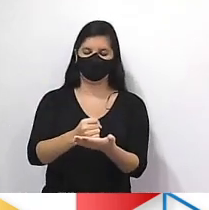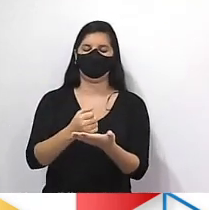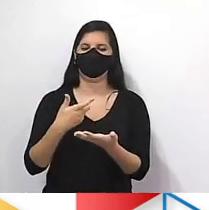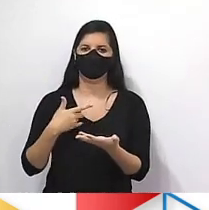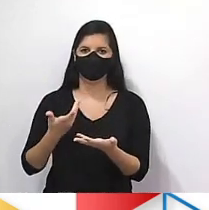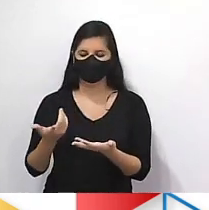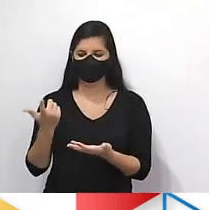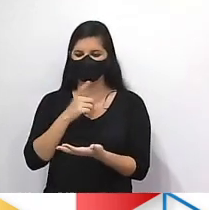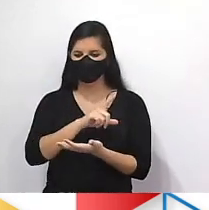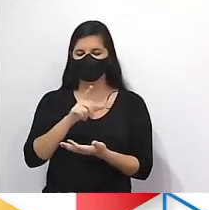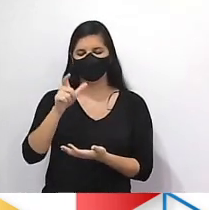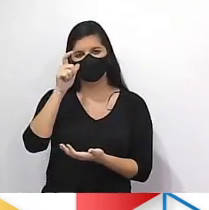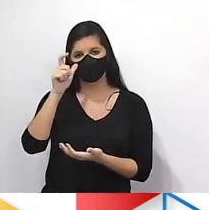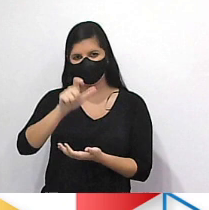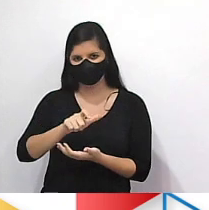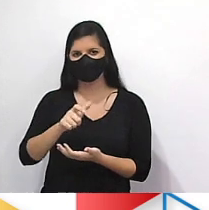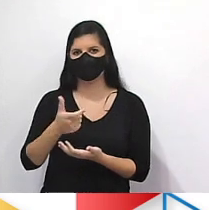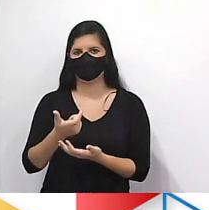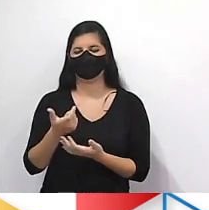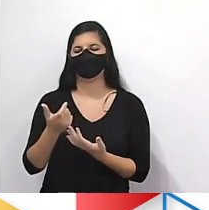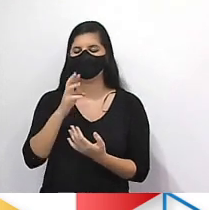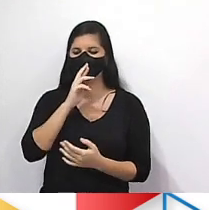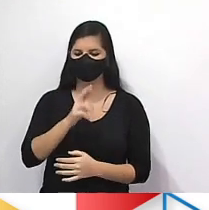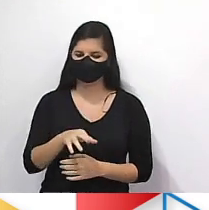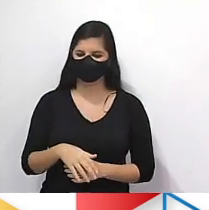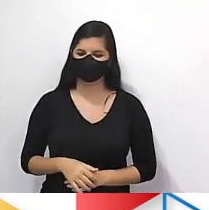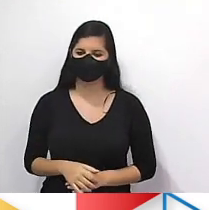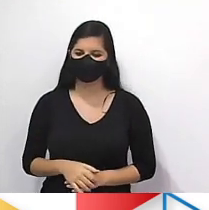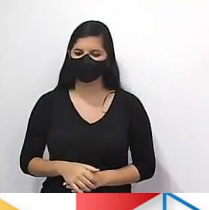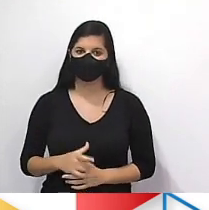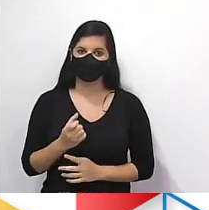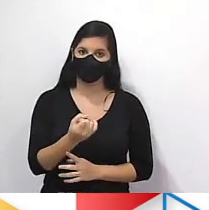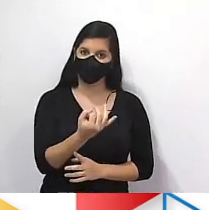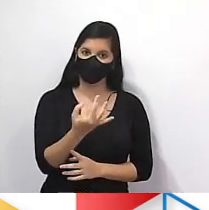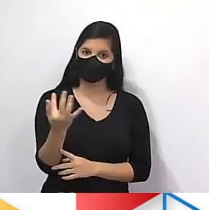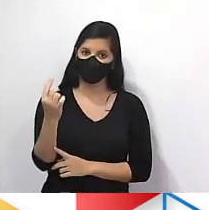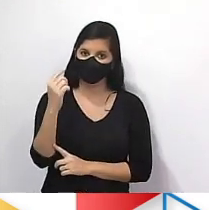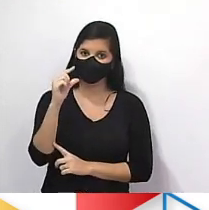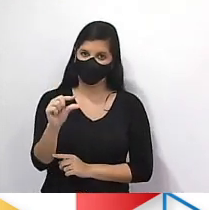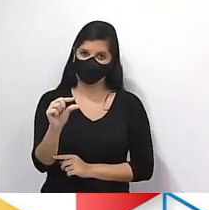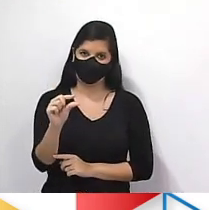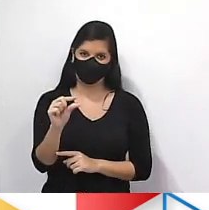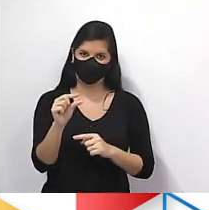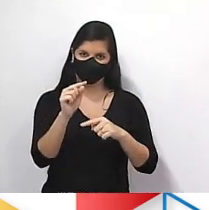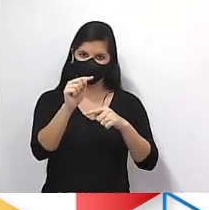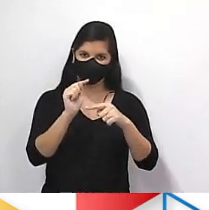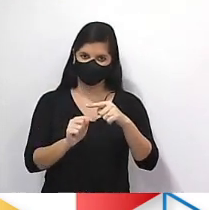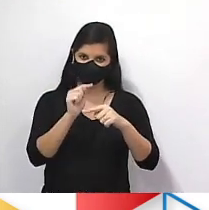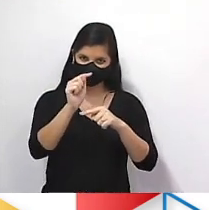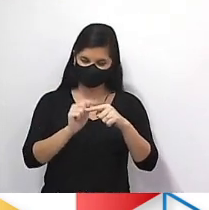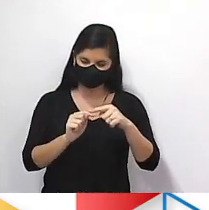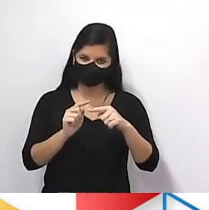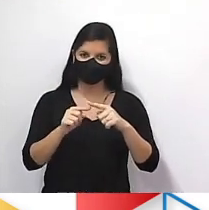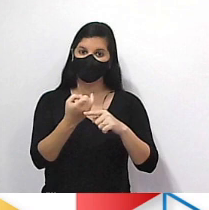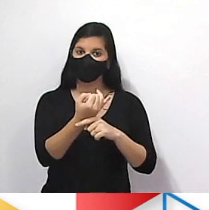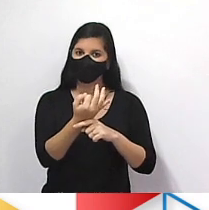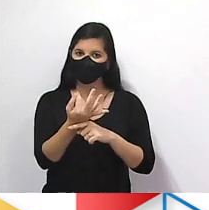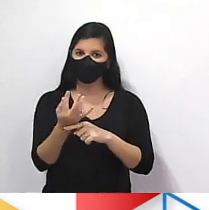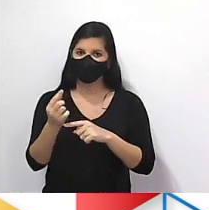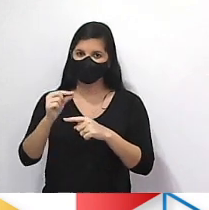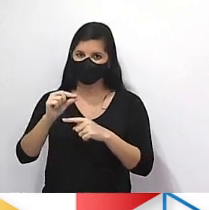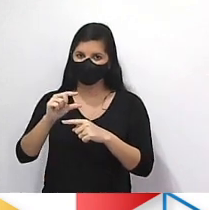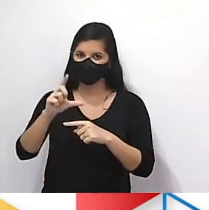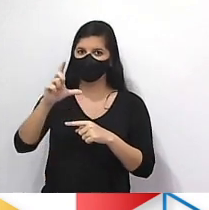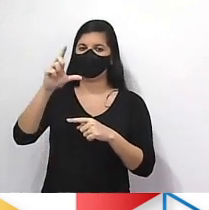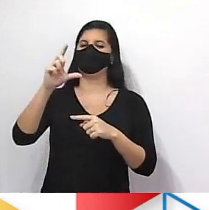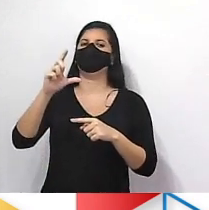forma interessante de fazer. Quando eu tenho uma quantidade pequena de frações, mas quando eu tenho uma quantidade de fração